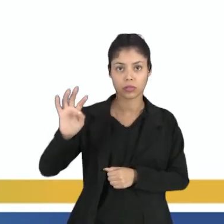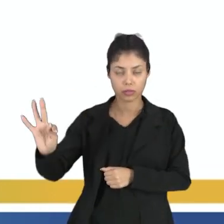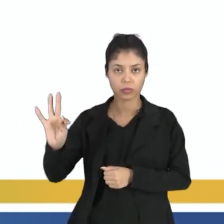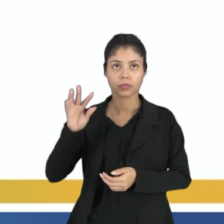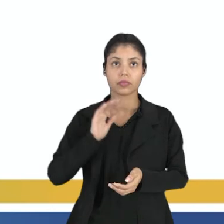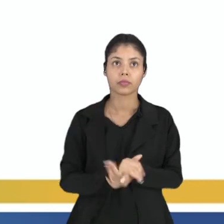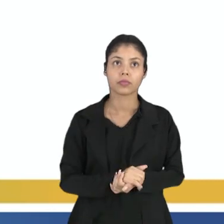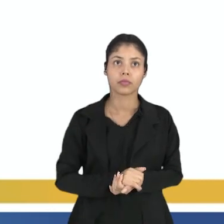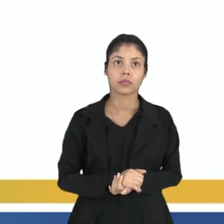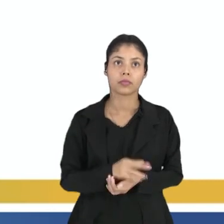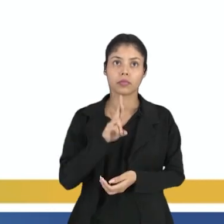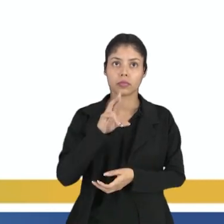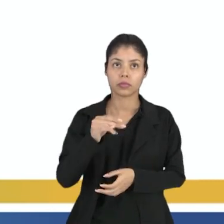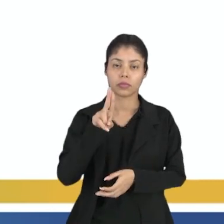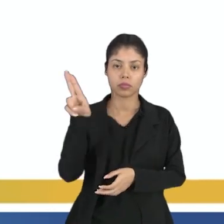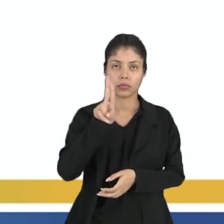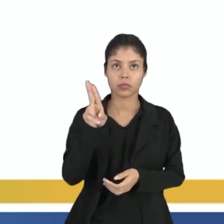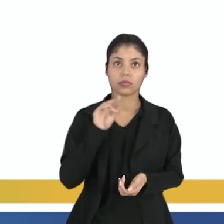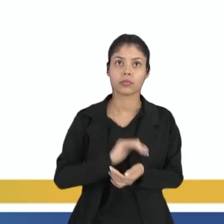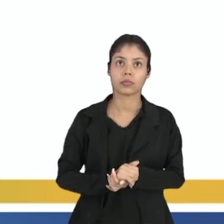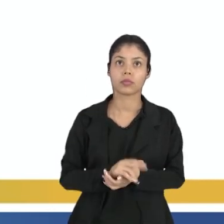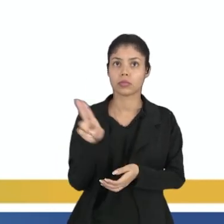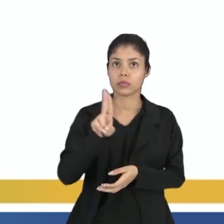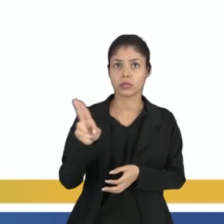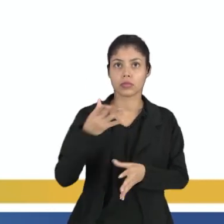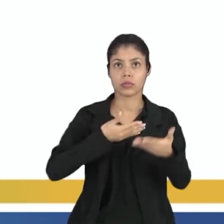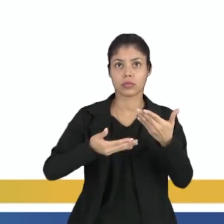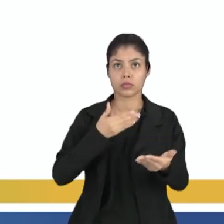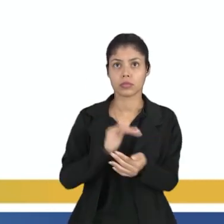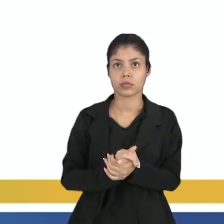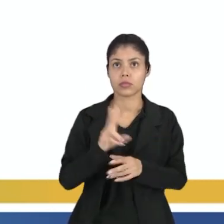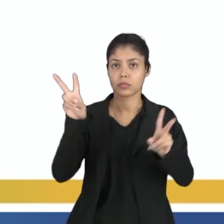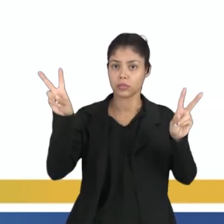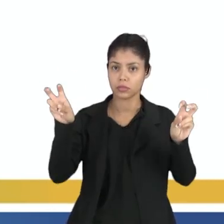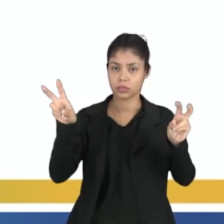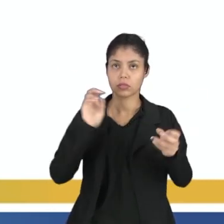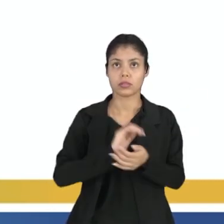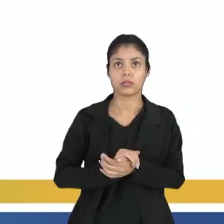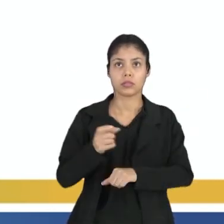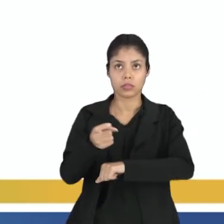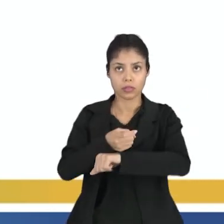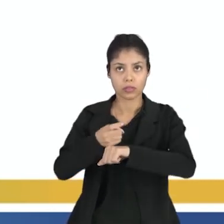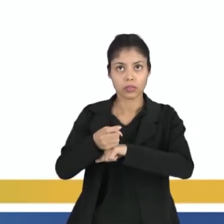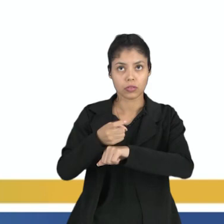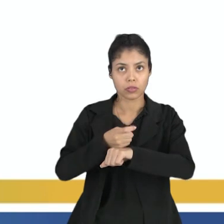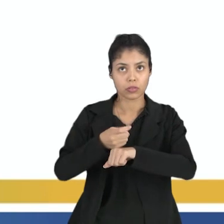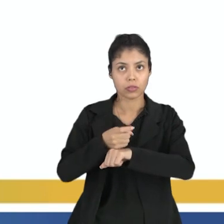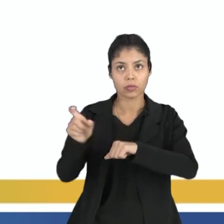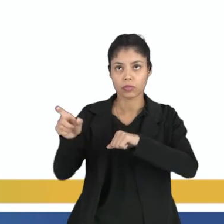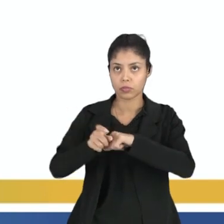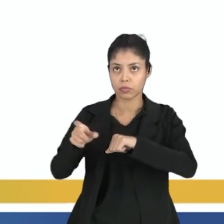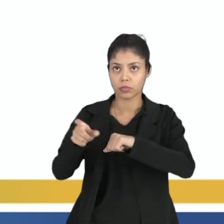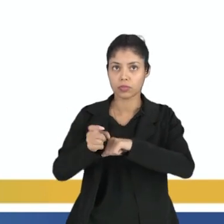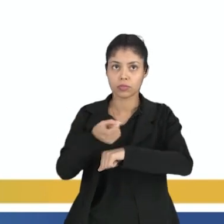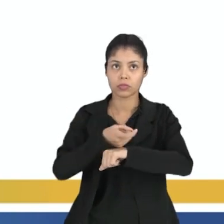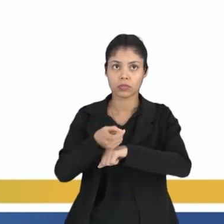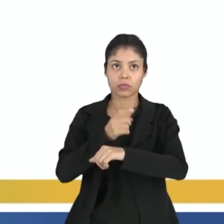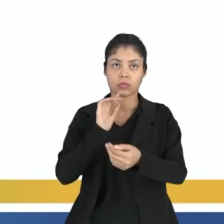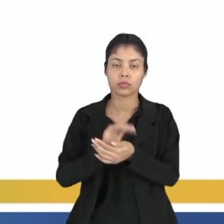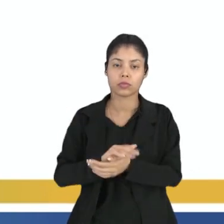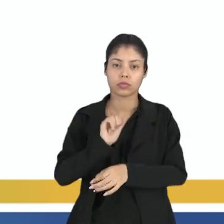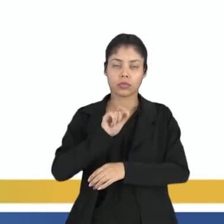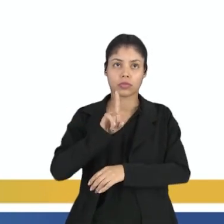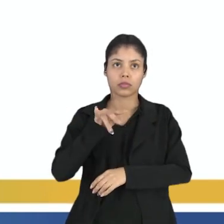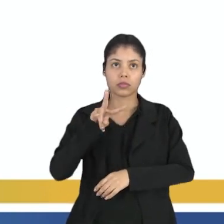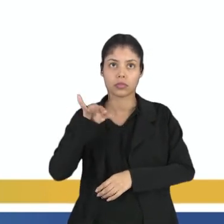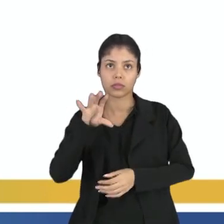e transitivos. E a regência nominal é o nome da relação existente entre um nome, substantivo,